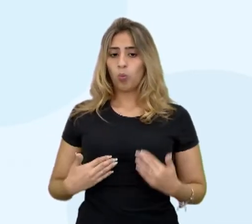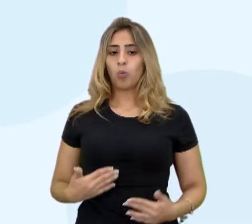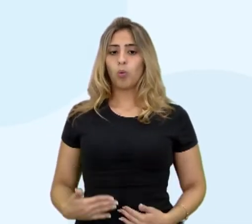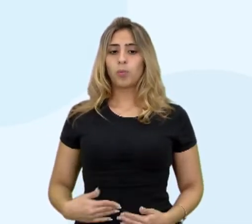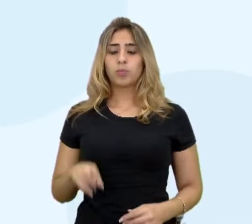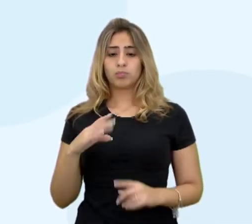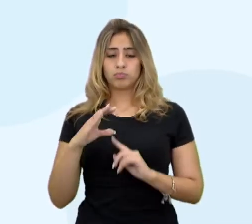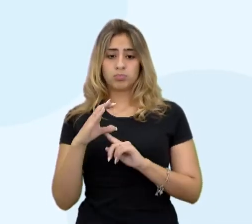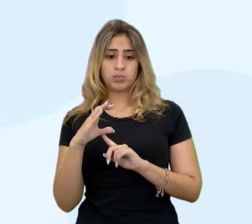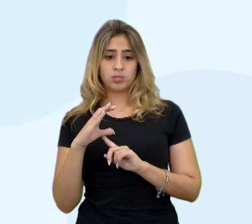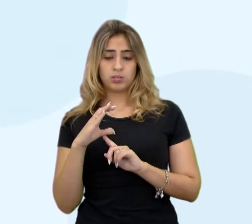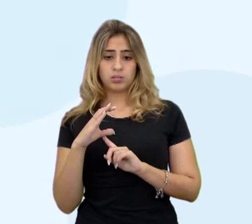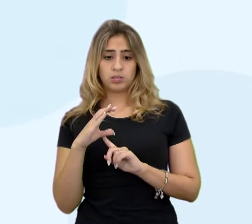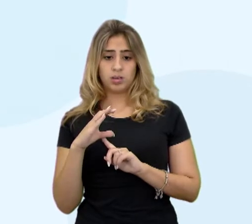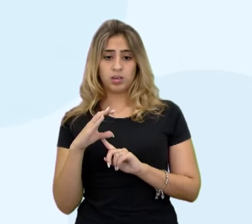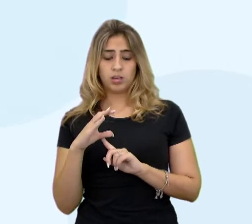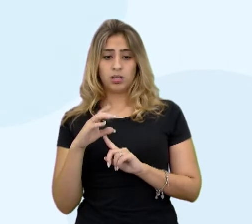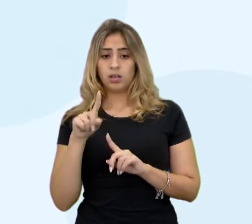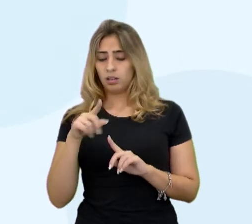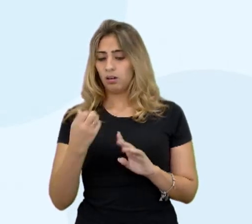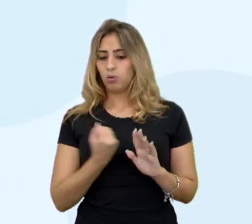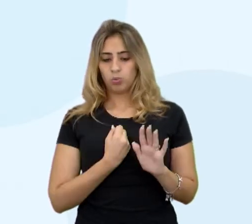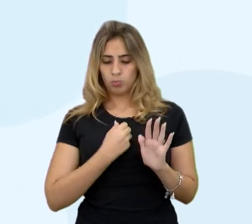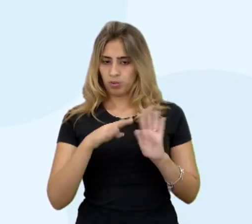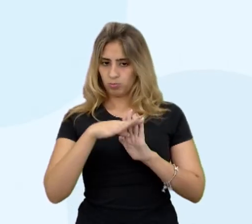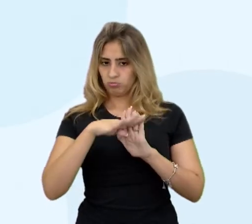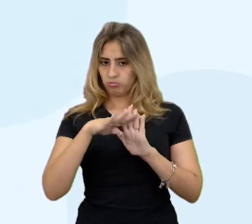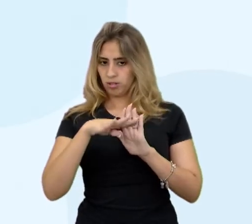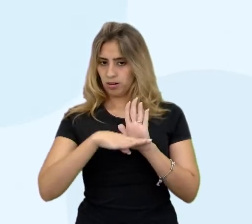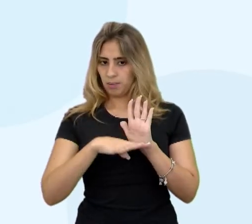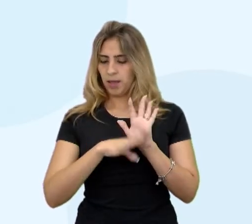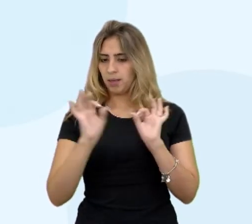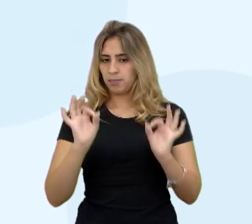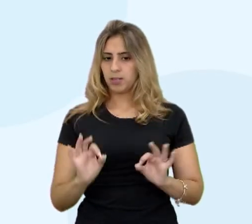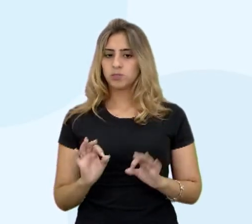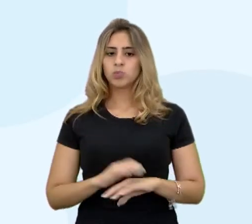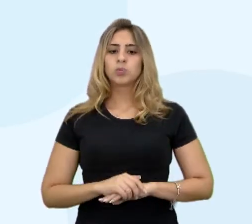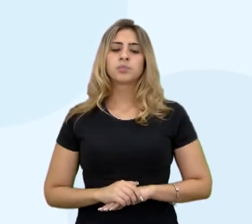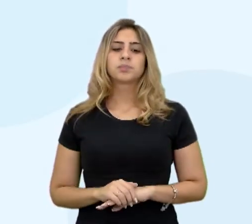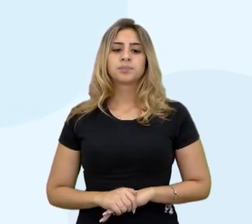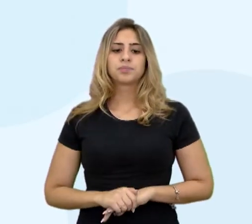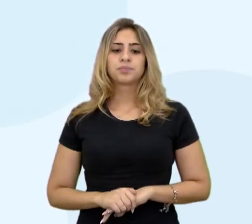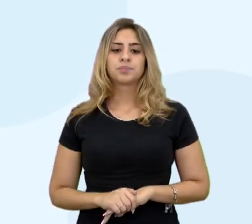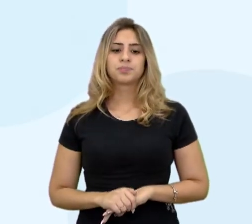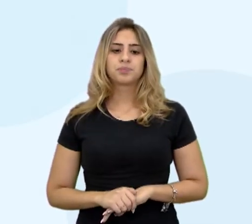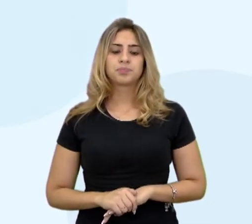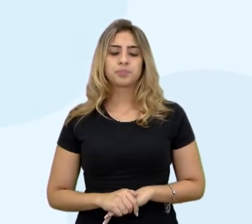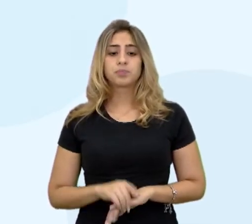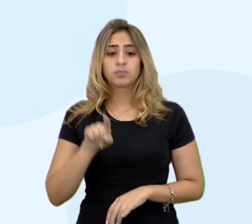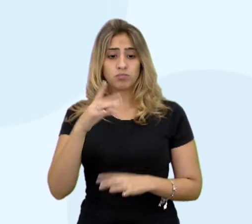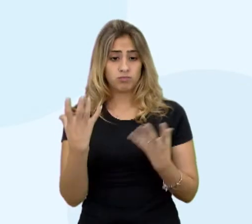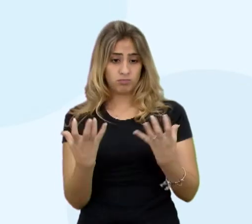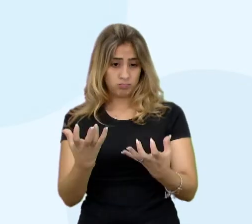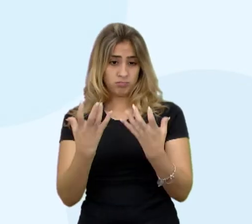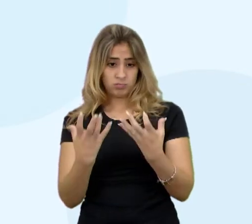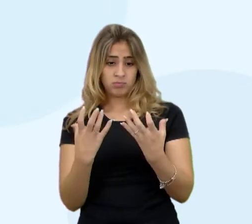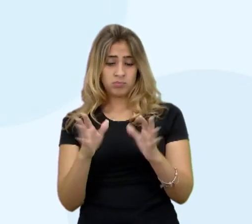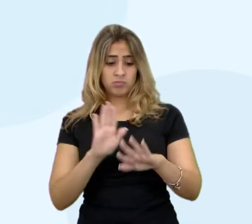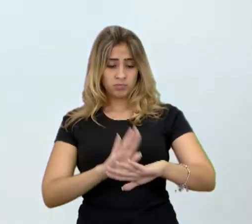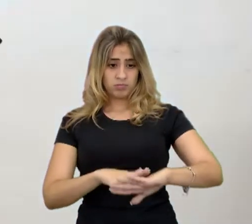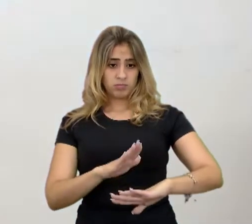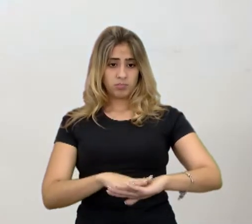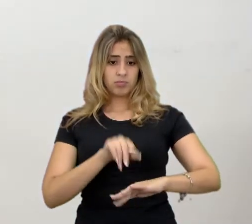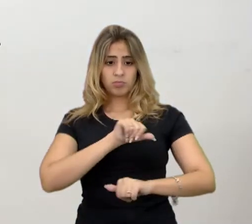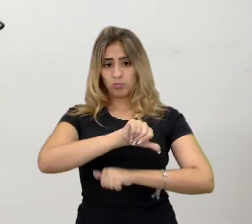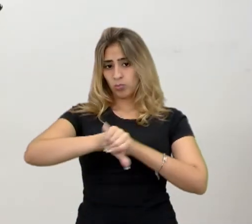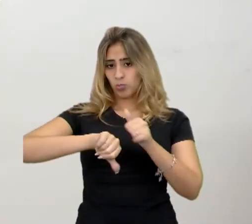C é um número fixo, tabelado, e depende do tipo de corpo, tá? Então, se você quer fazer,